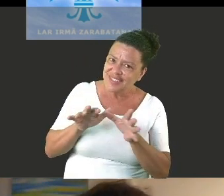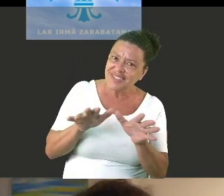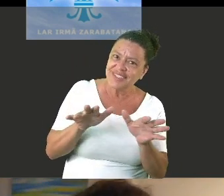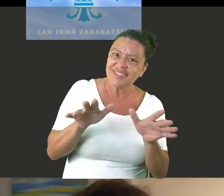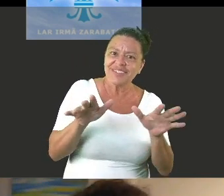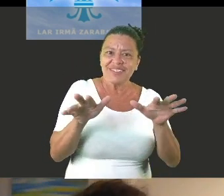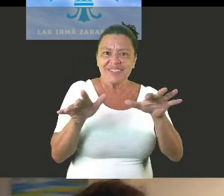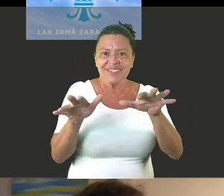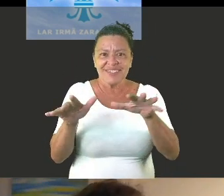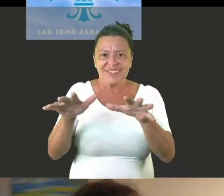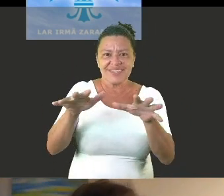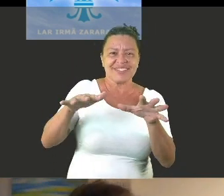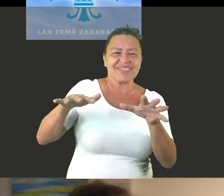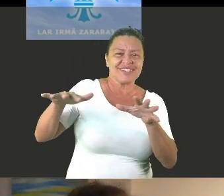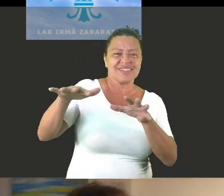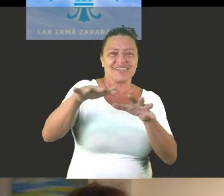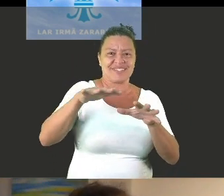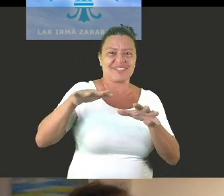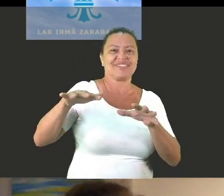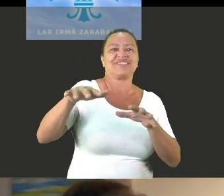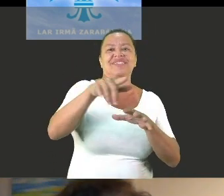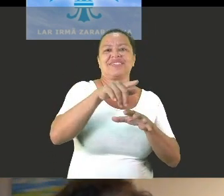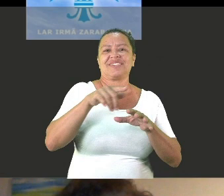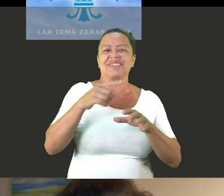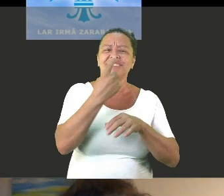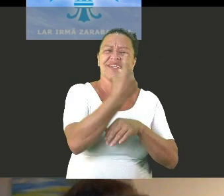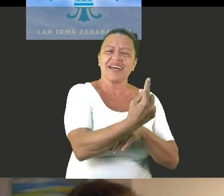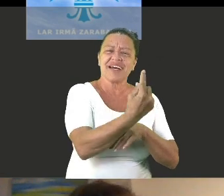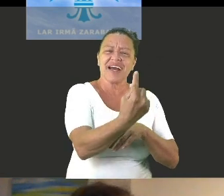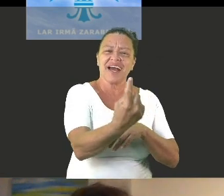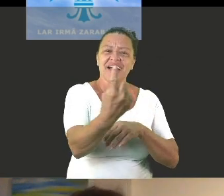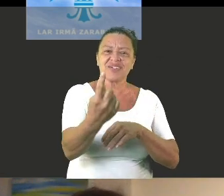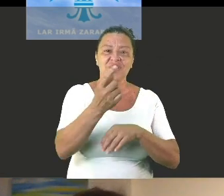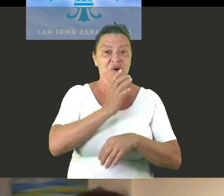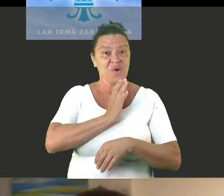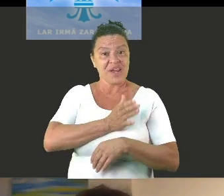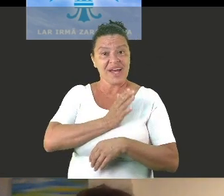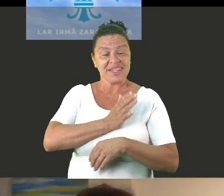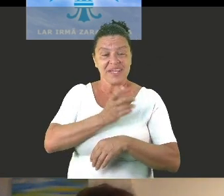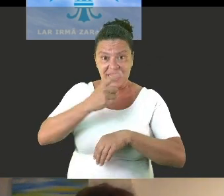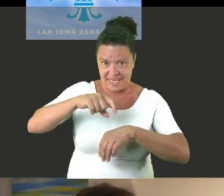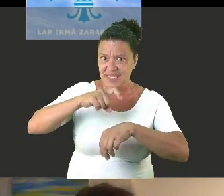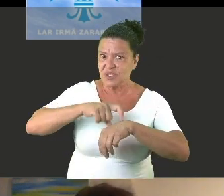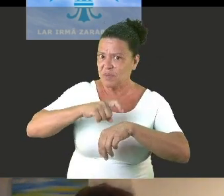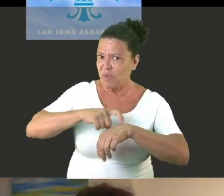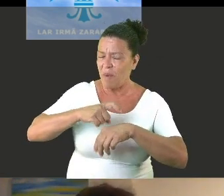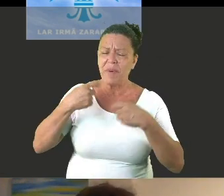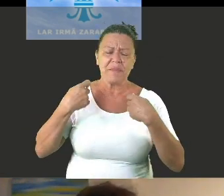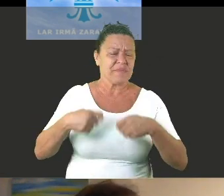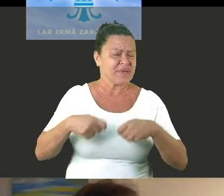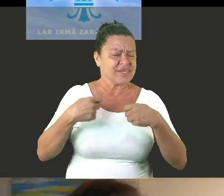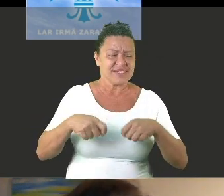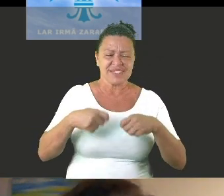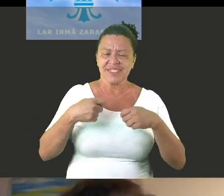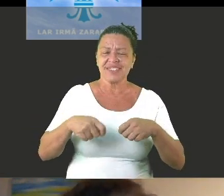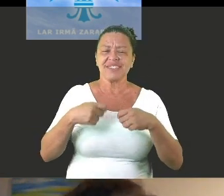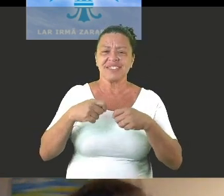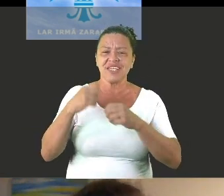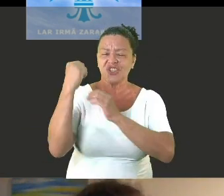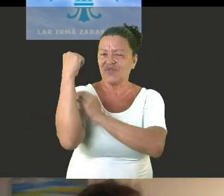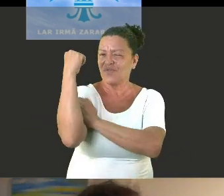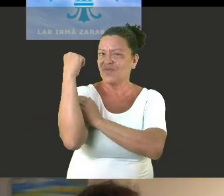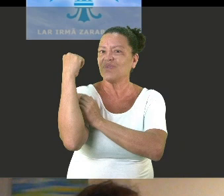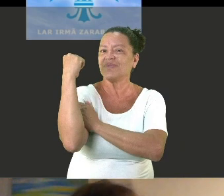ser entregues, enviadas a cada um dos corações que nesse momento necessita de